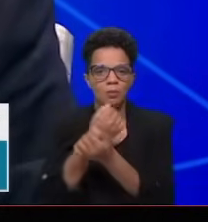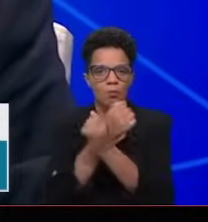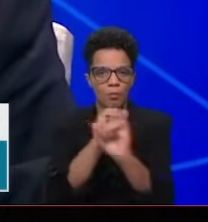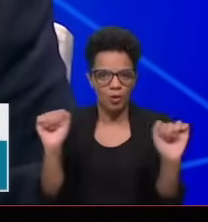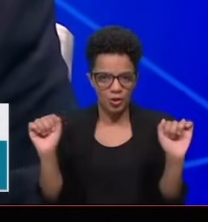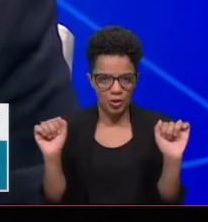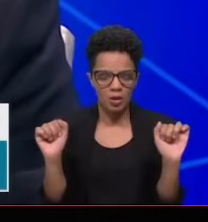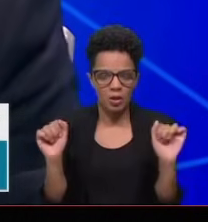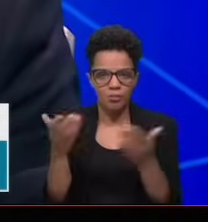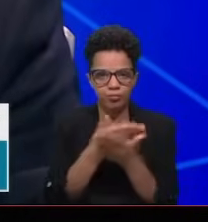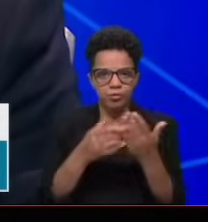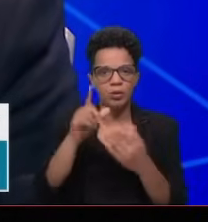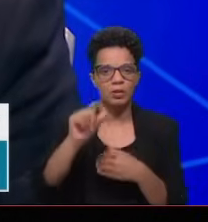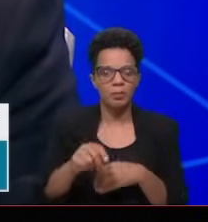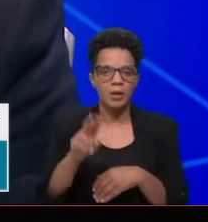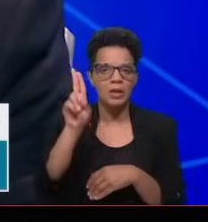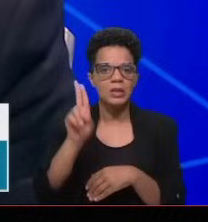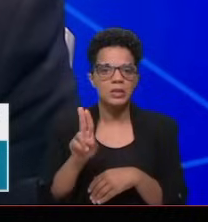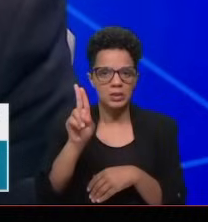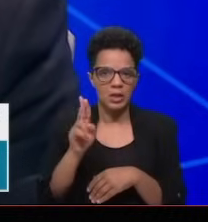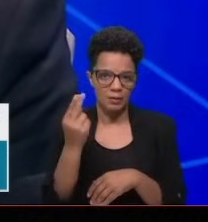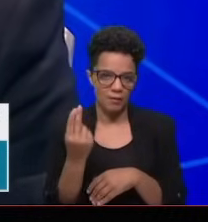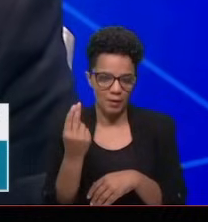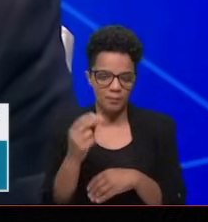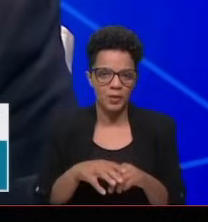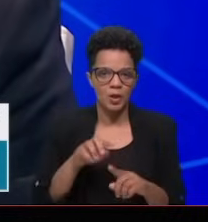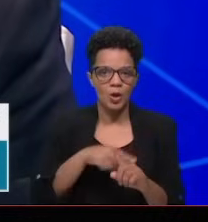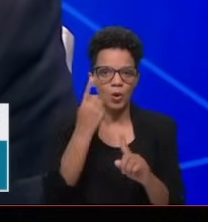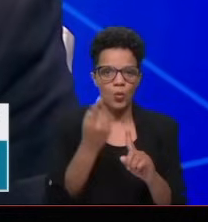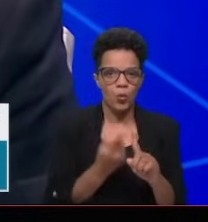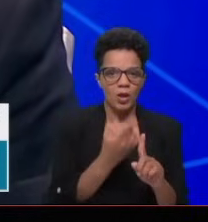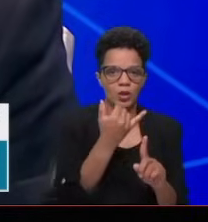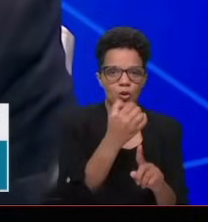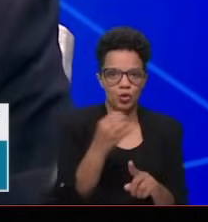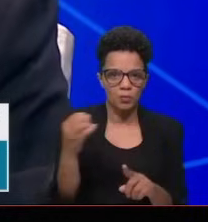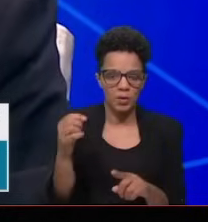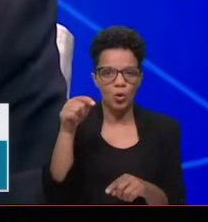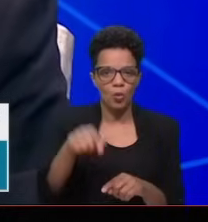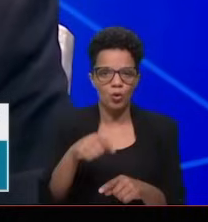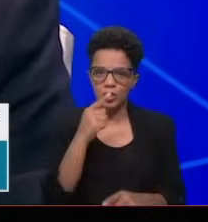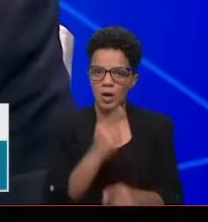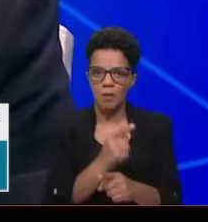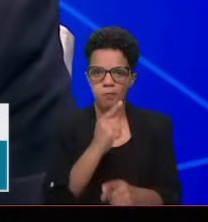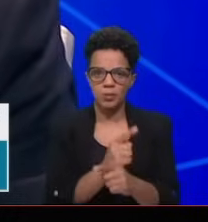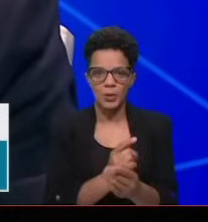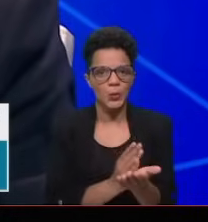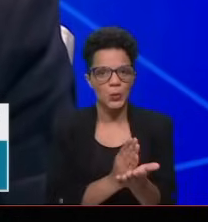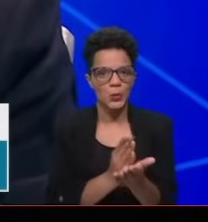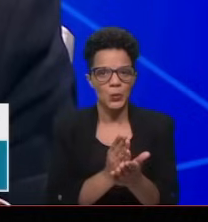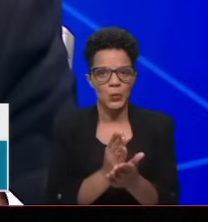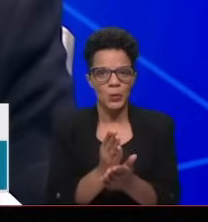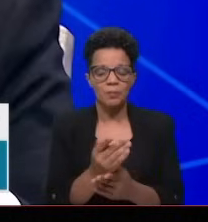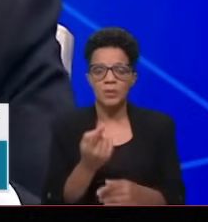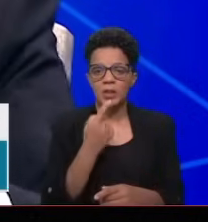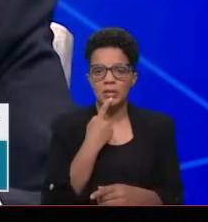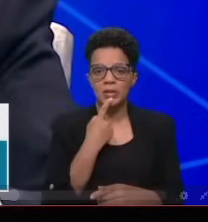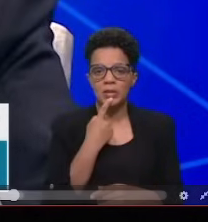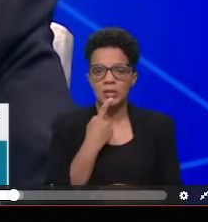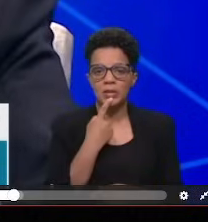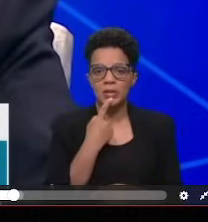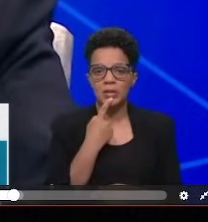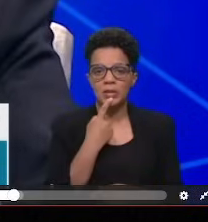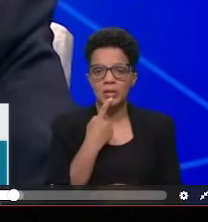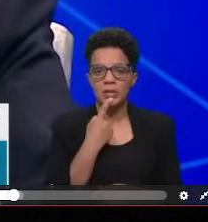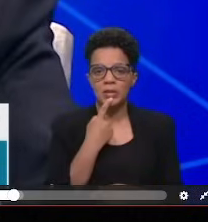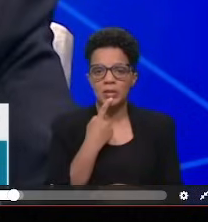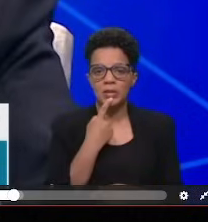e da Sérvia Isto foi no ano 2000 e hoje permanecem Exatamente no mesmo estádio portanto estas coisas esa foi o António que foi para lá